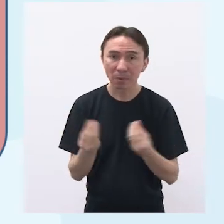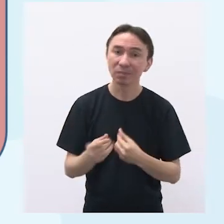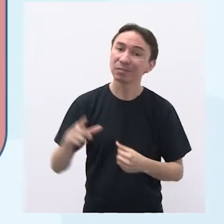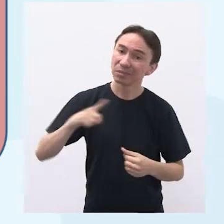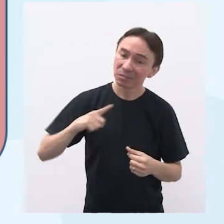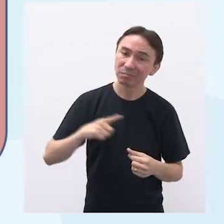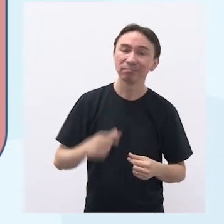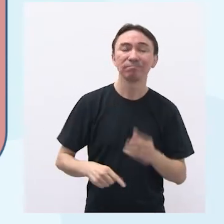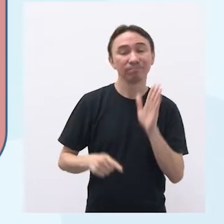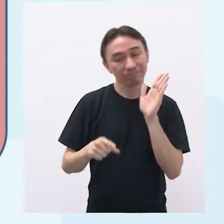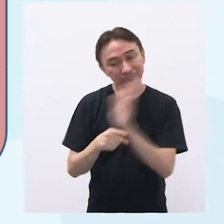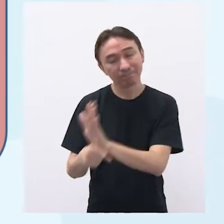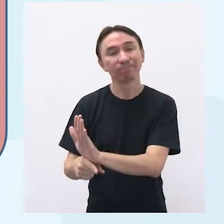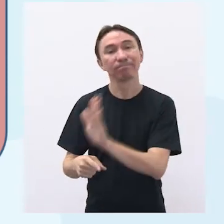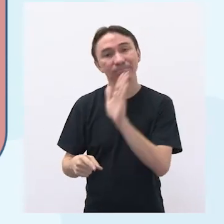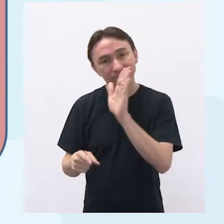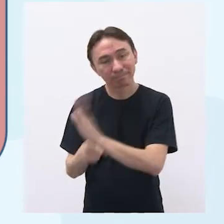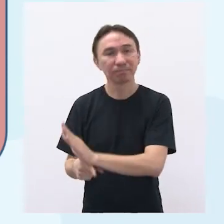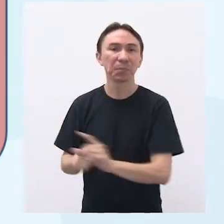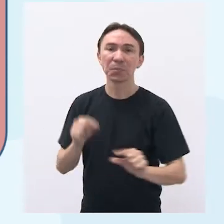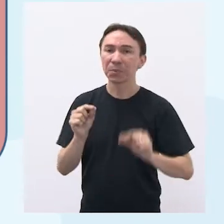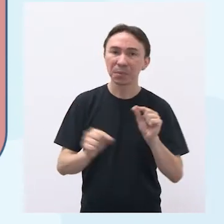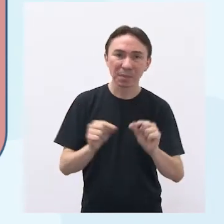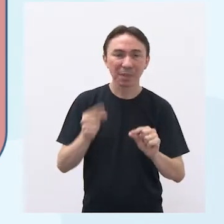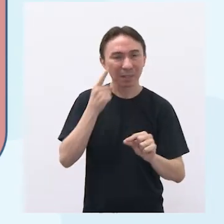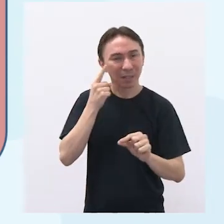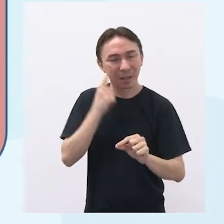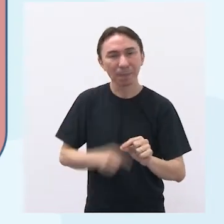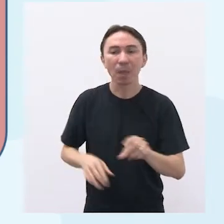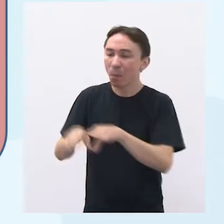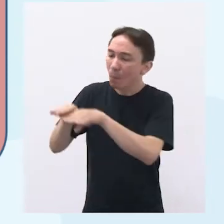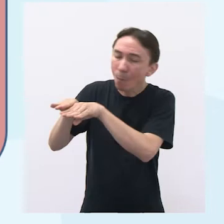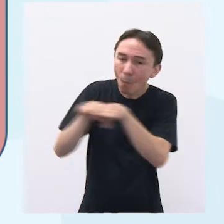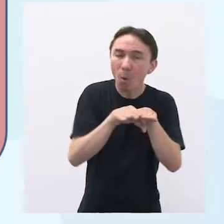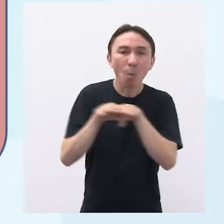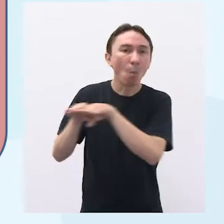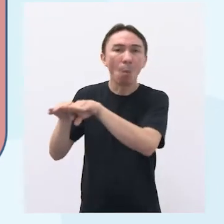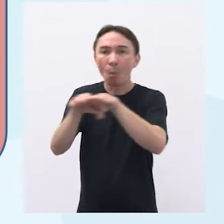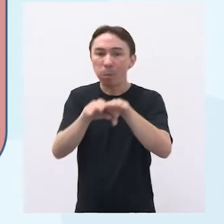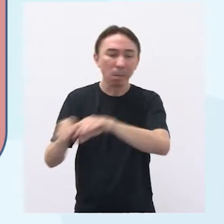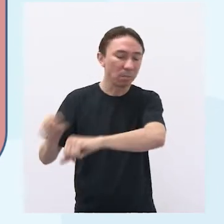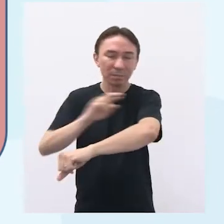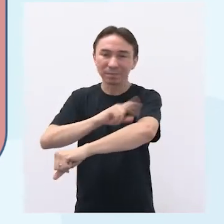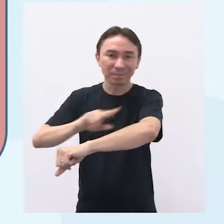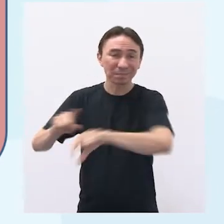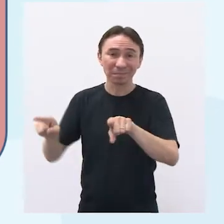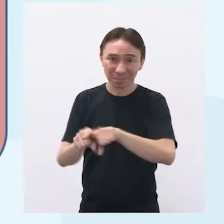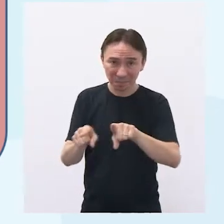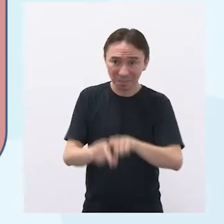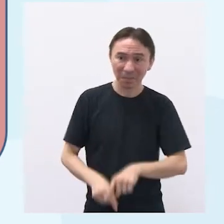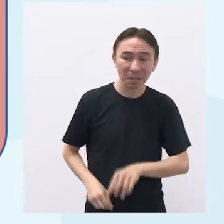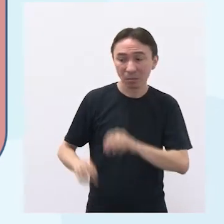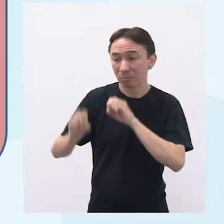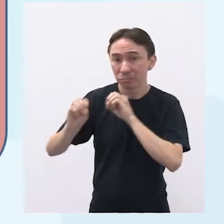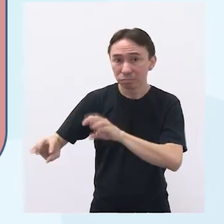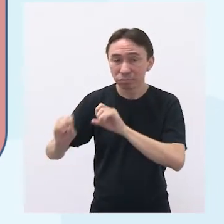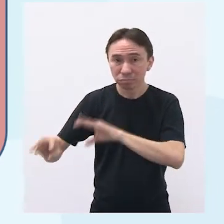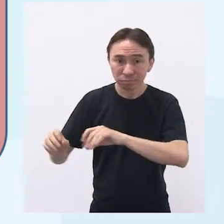contribuir aí para o espaço de promoção de igualdade racial e educação antirracista, né?